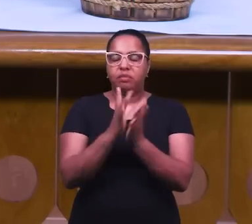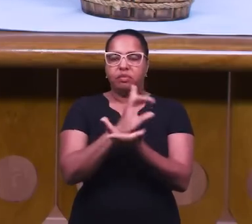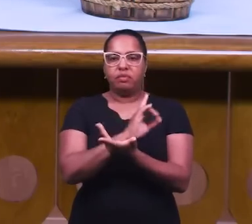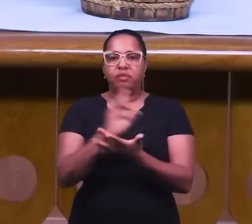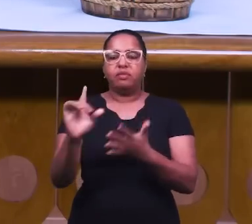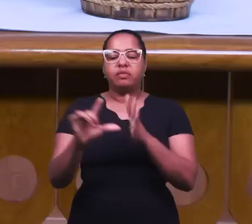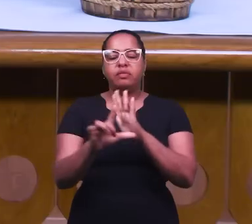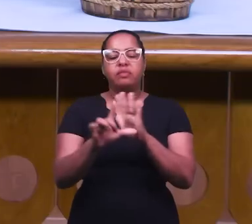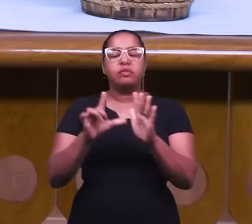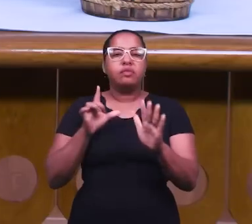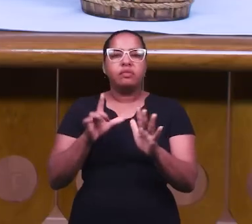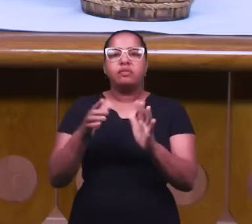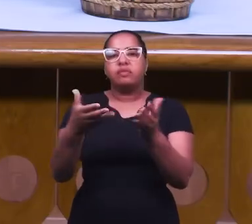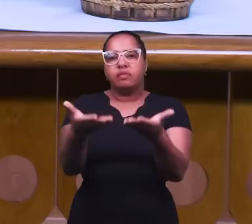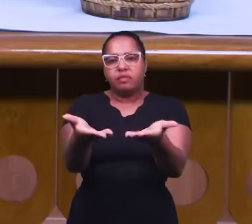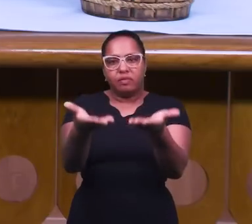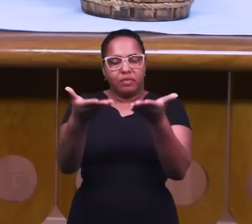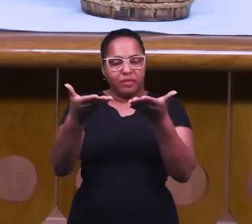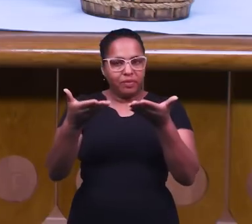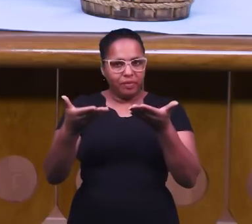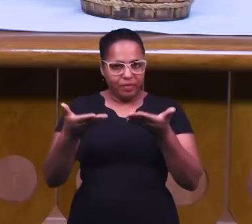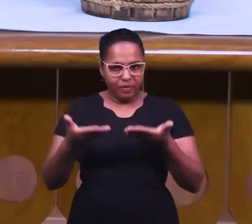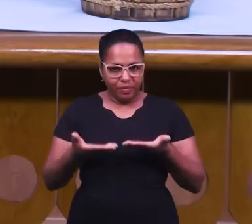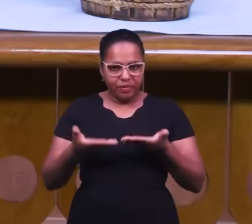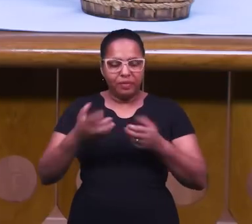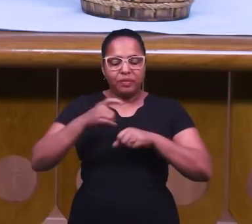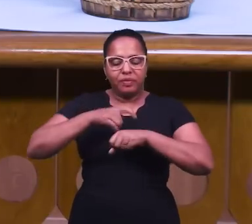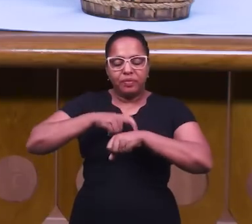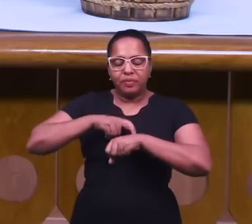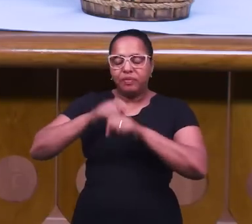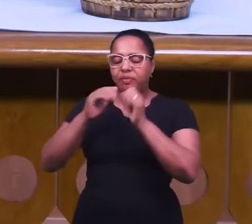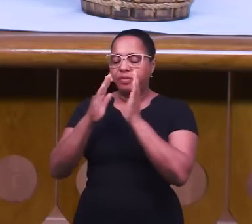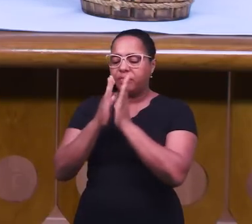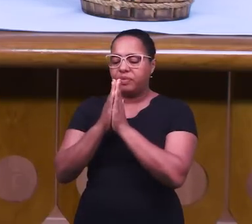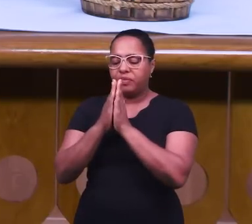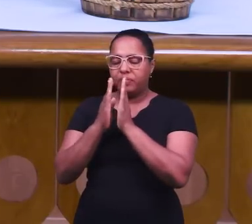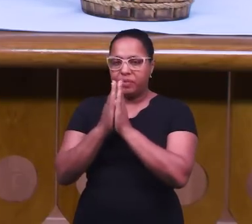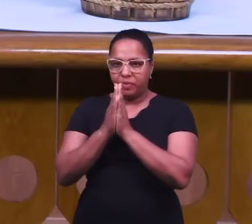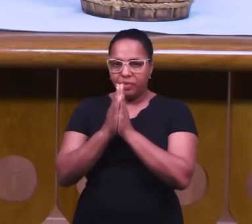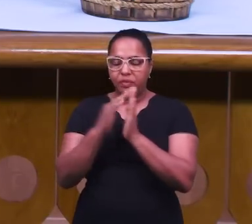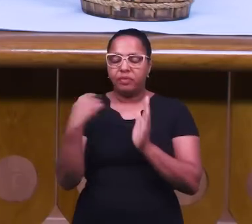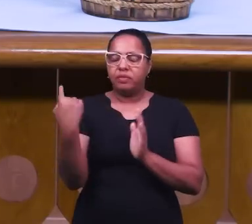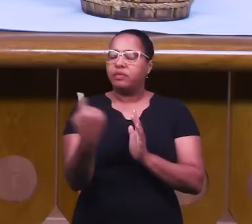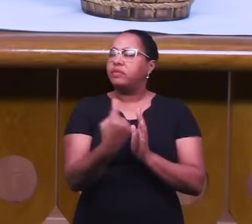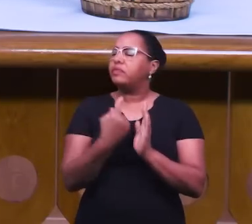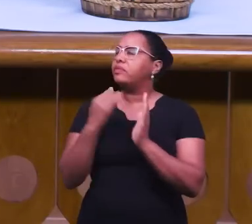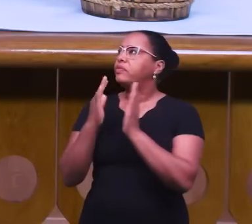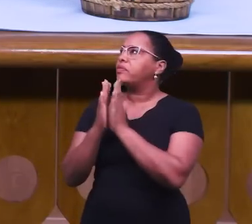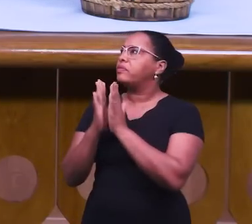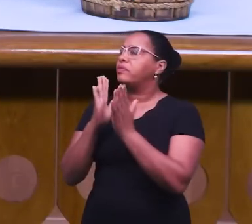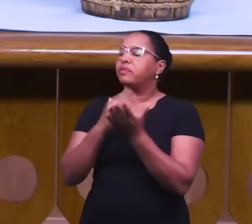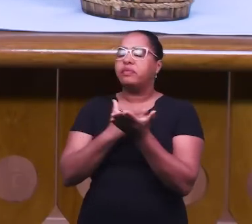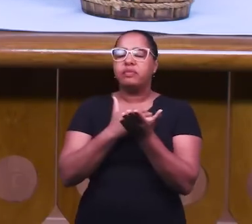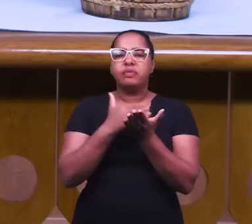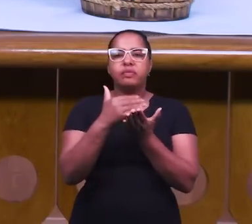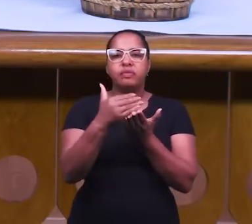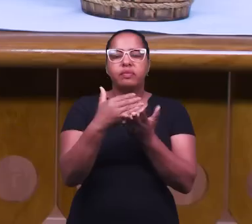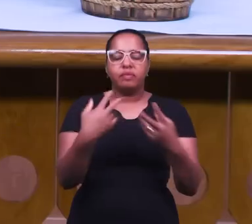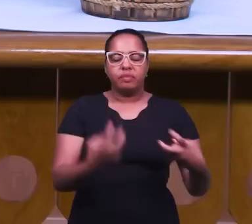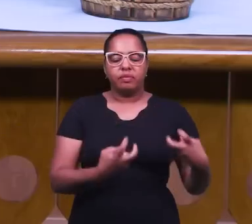isso, antes, nós queremos convidar para um momento de oração, onde nós iremos orar agora para dar